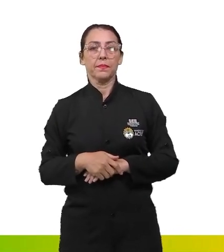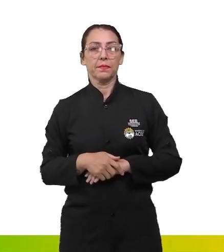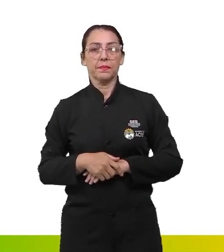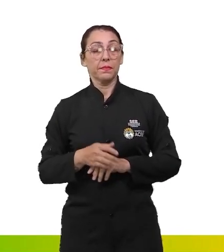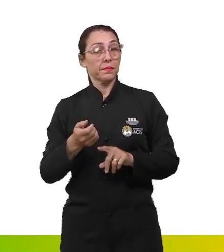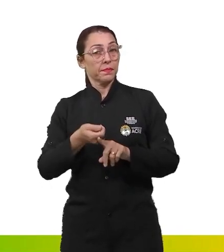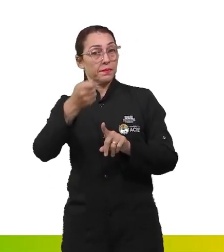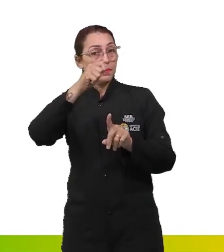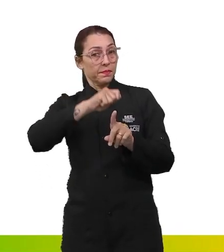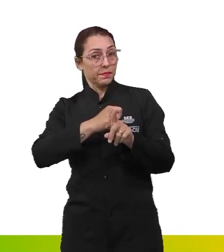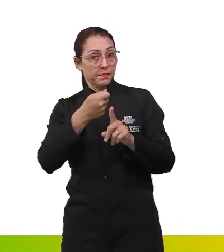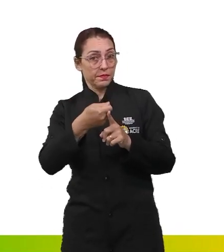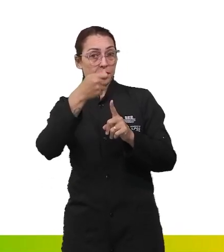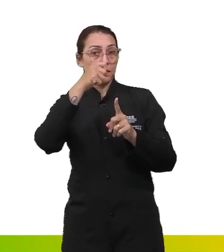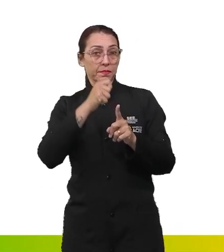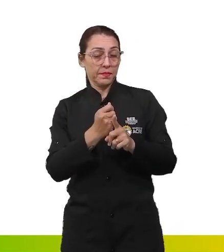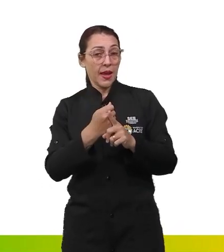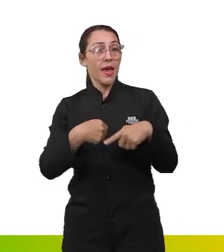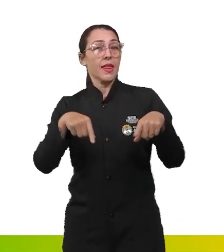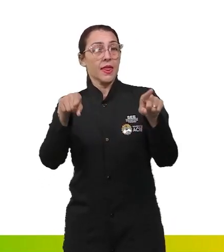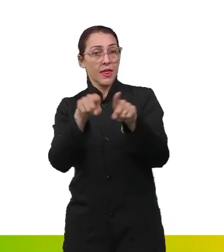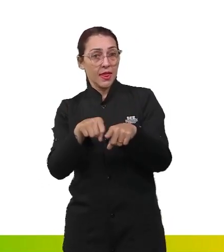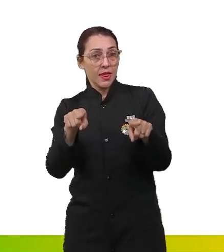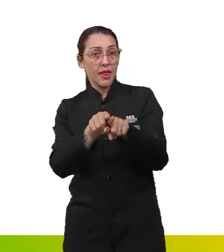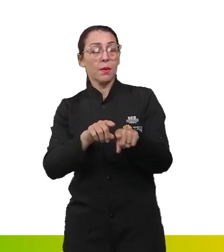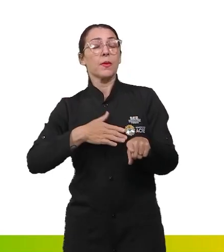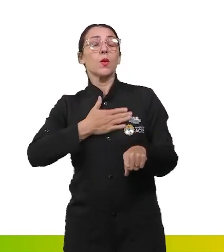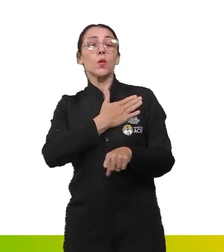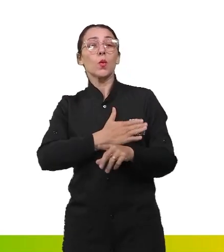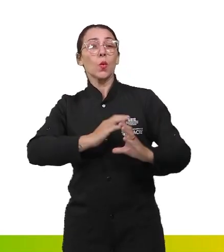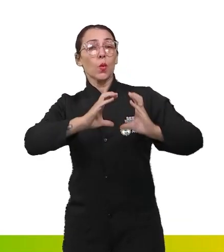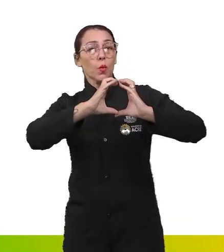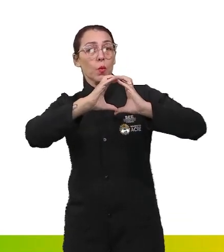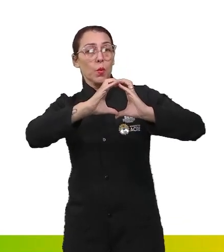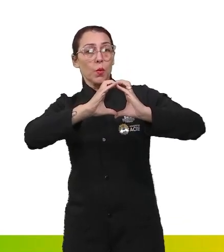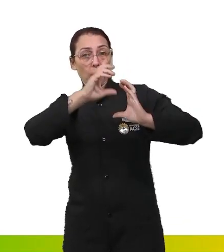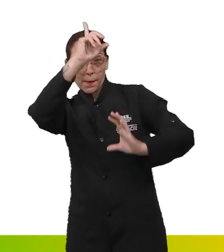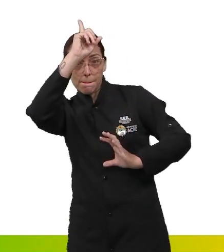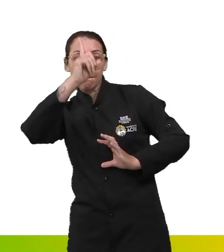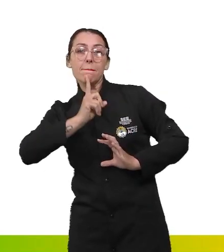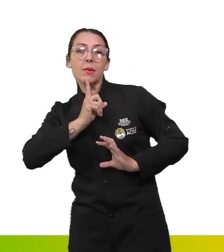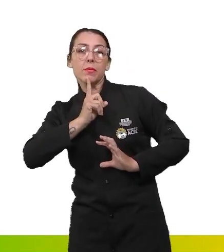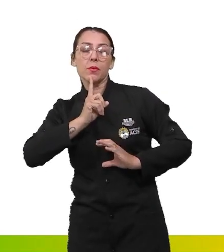os plátanos. E também me gusta